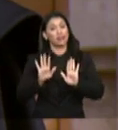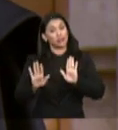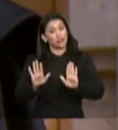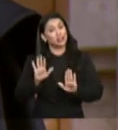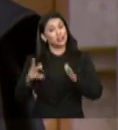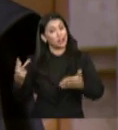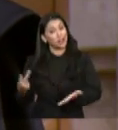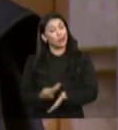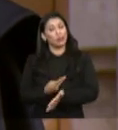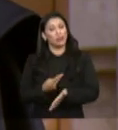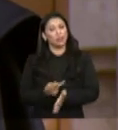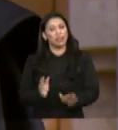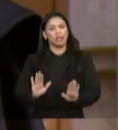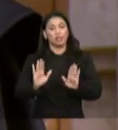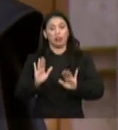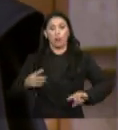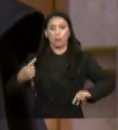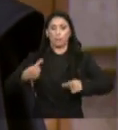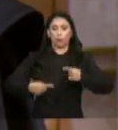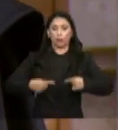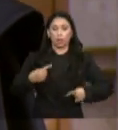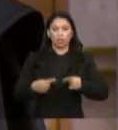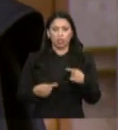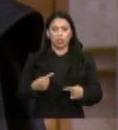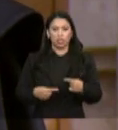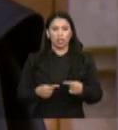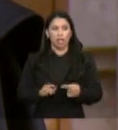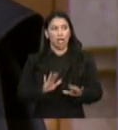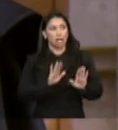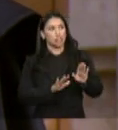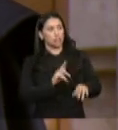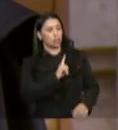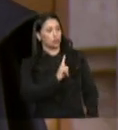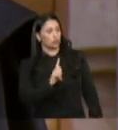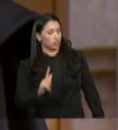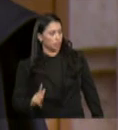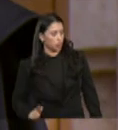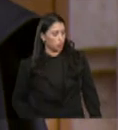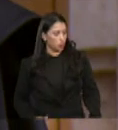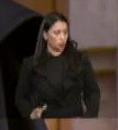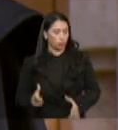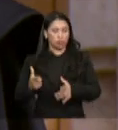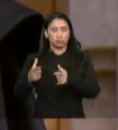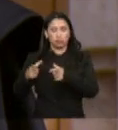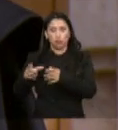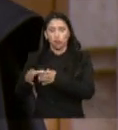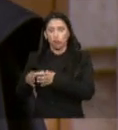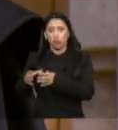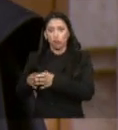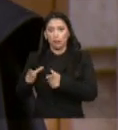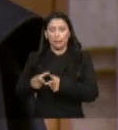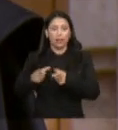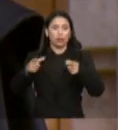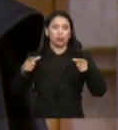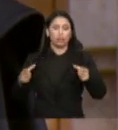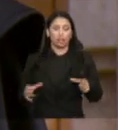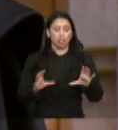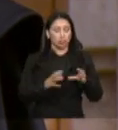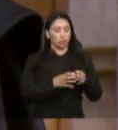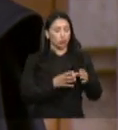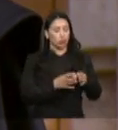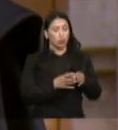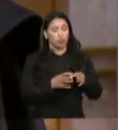ela por vezes o clamor político hora dos governadores hora das maiorias hora das classes contrariadas